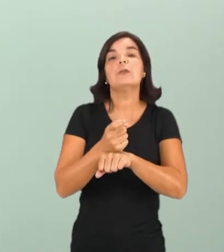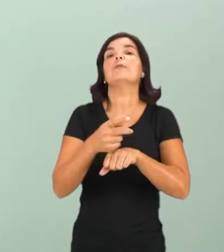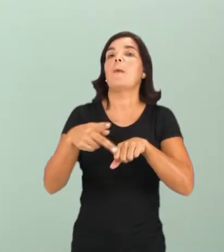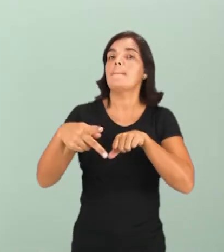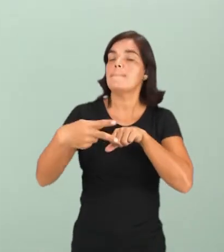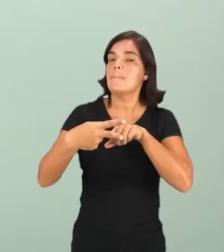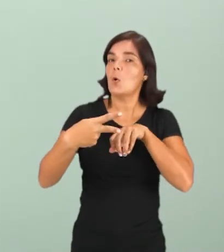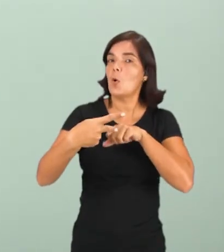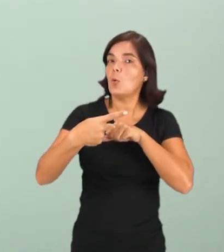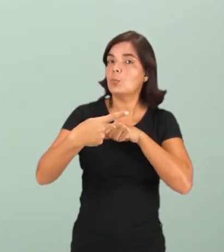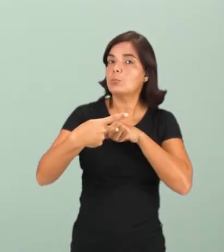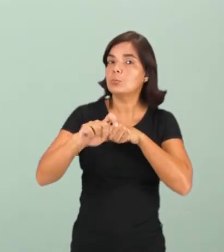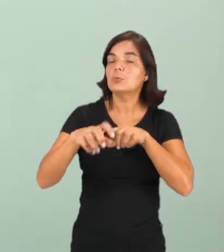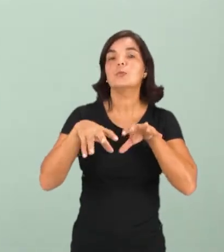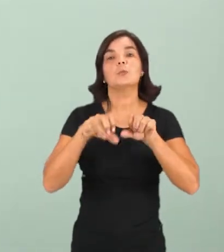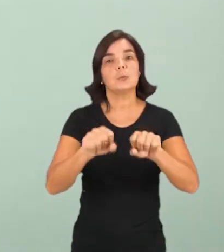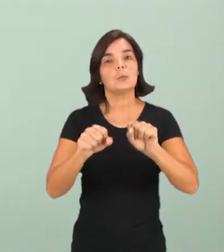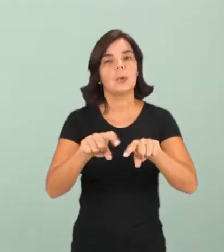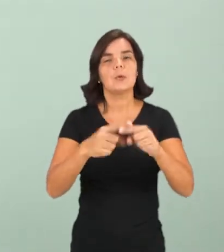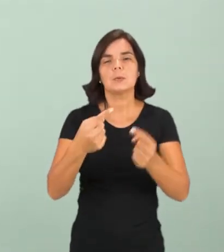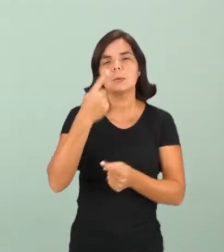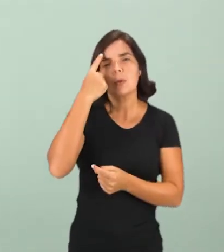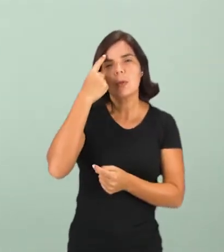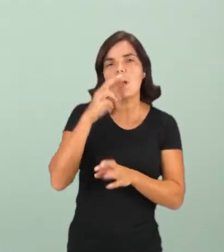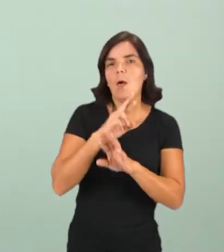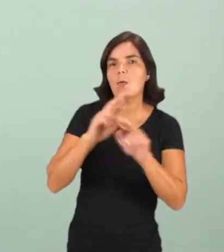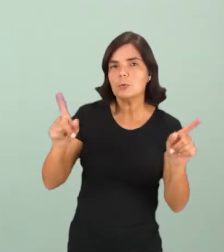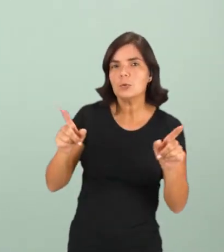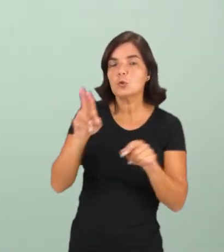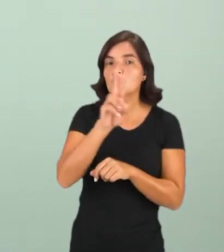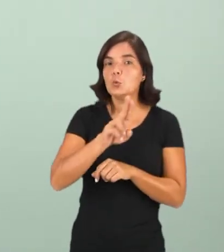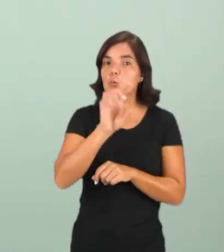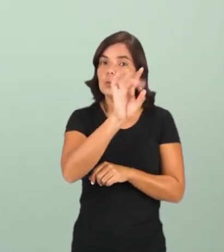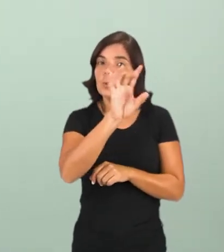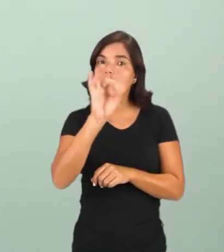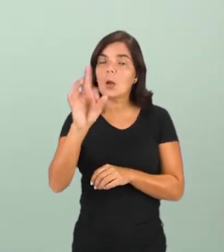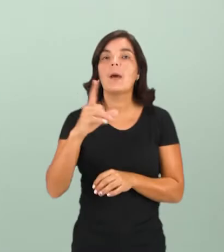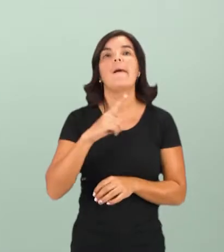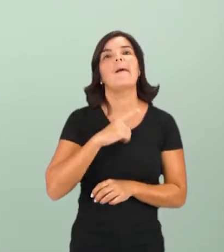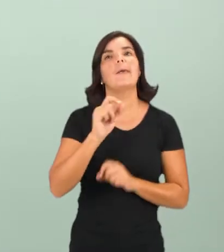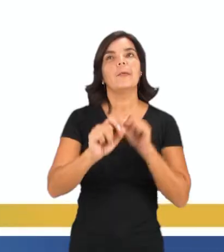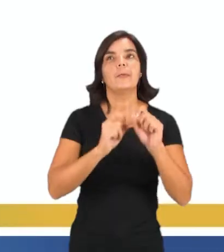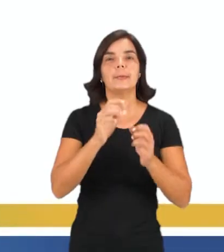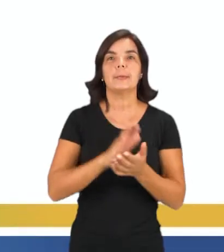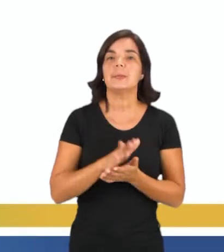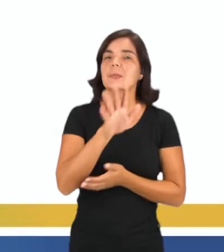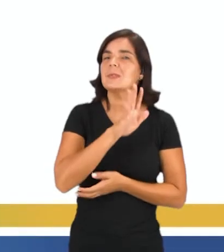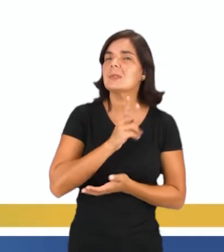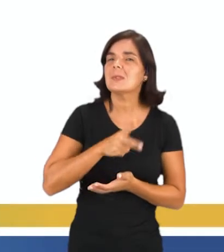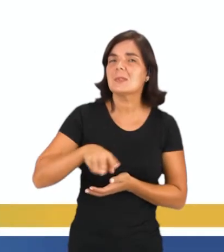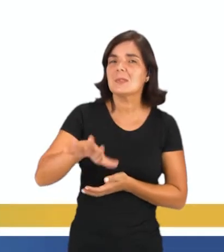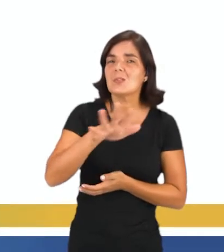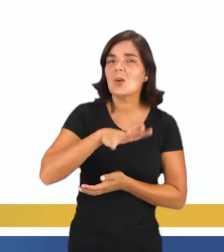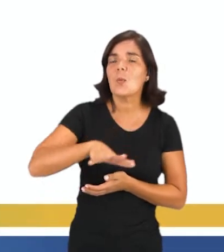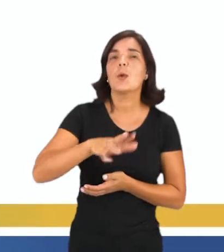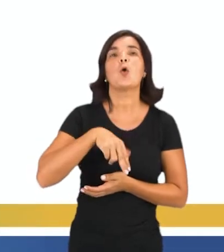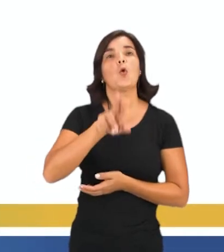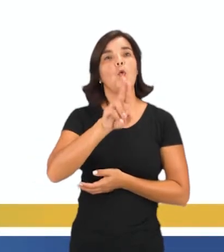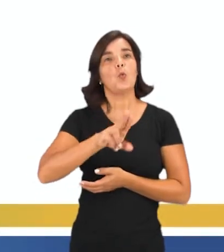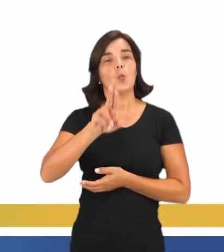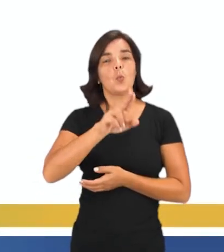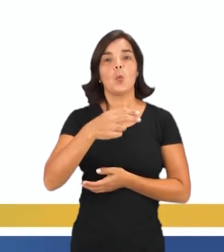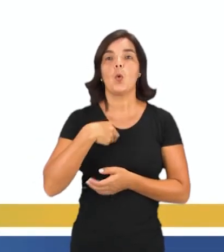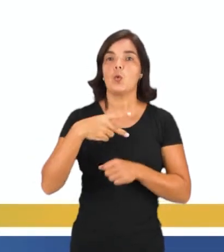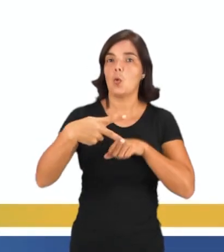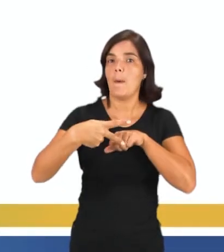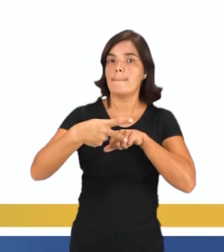que vocês tenham mais ou menos uma noção de qual é a diferença do uso de cada um deles, é que, geralmente, quando utilizamos o